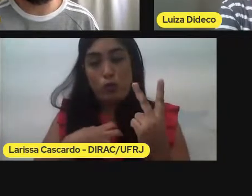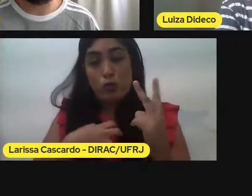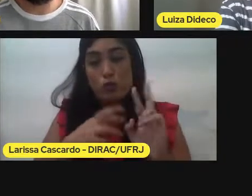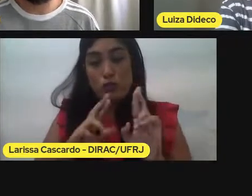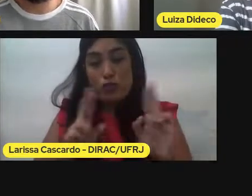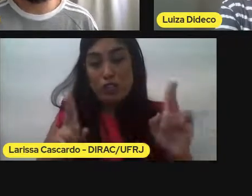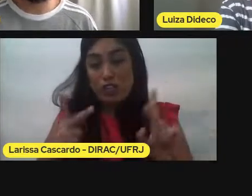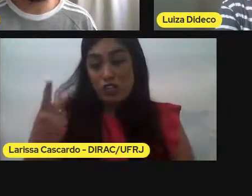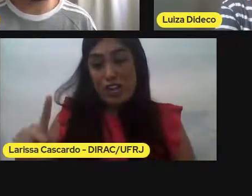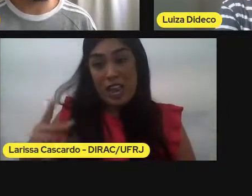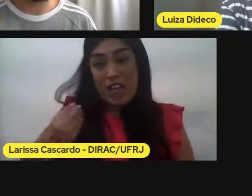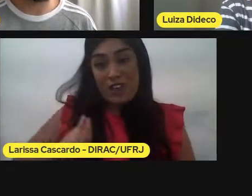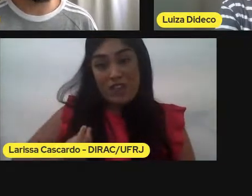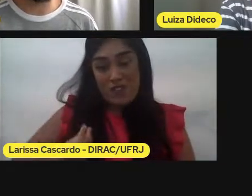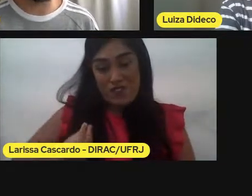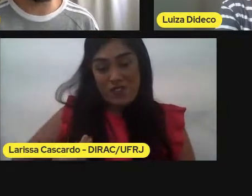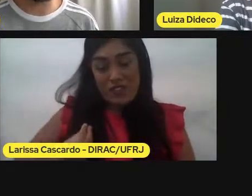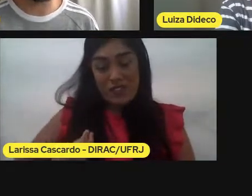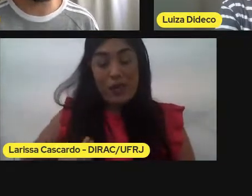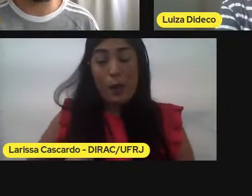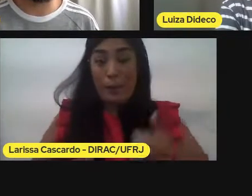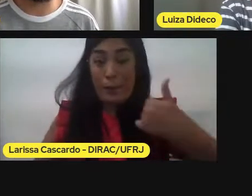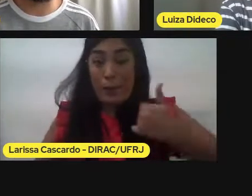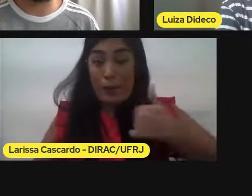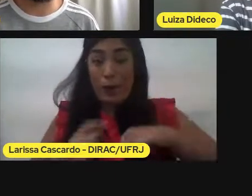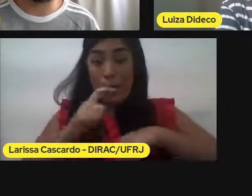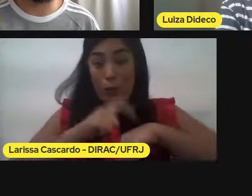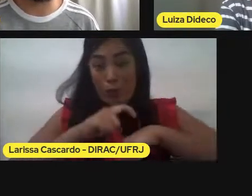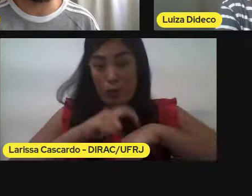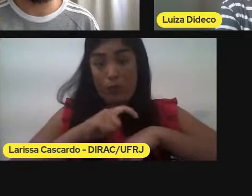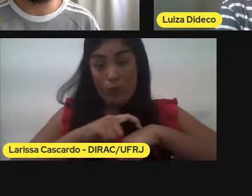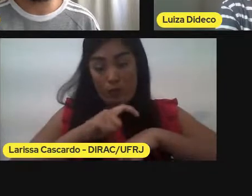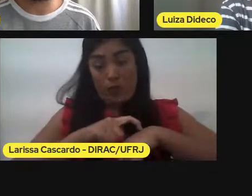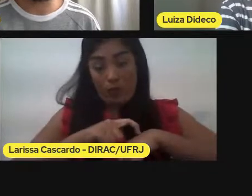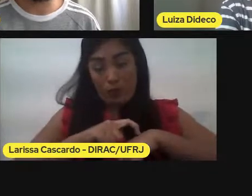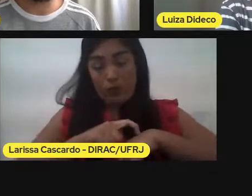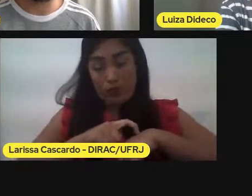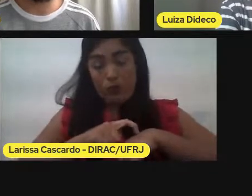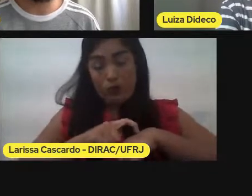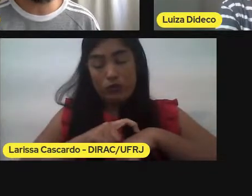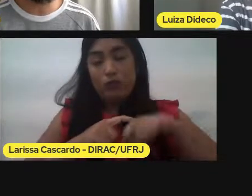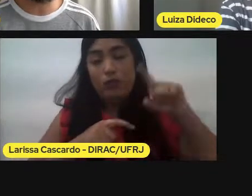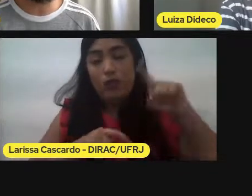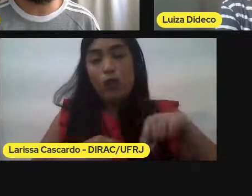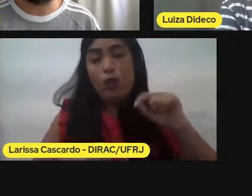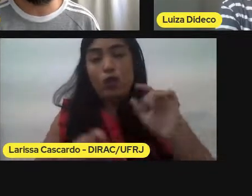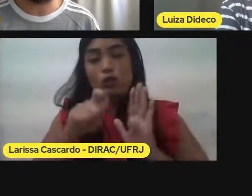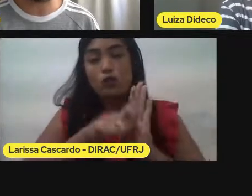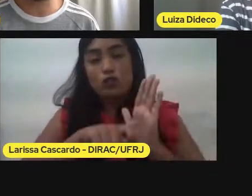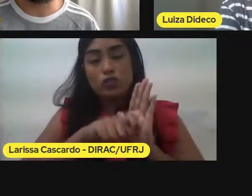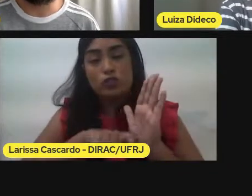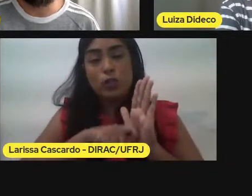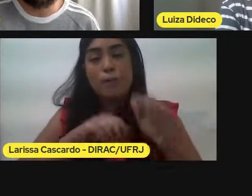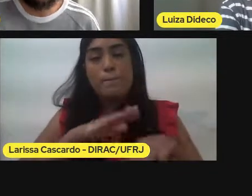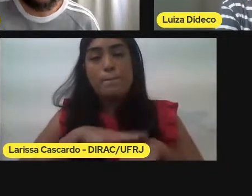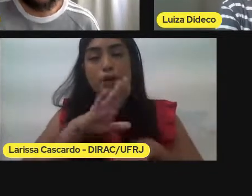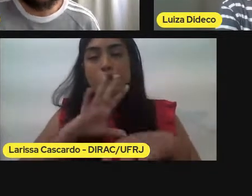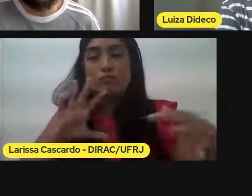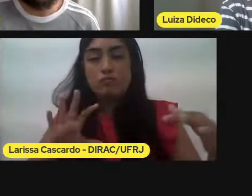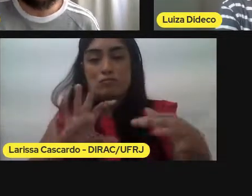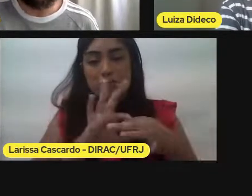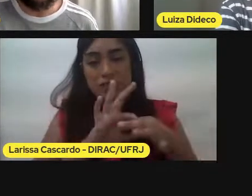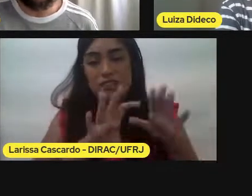dele. Um momento em que o Fernando Pessoa poderia ser associado a um escritor mais ligado a correntes